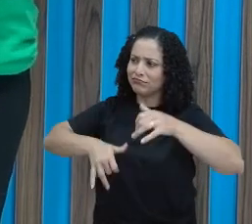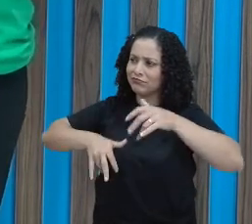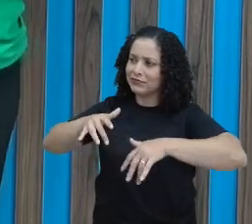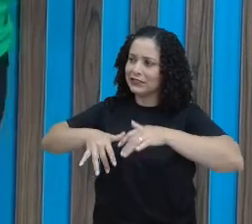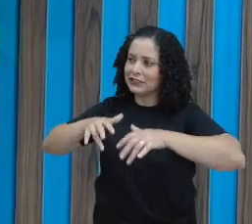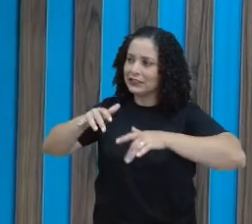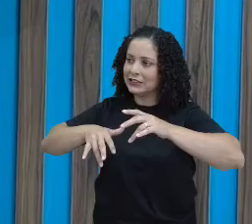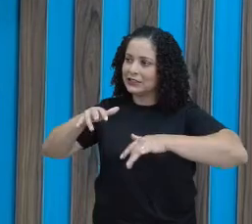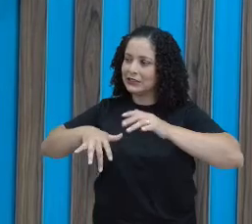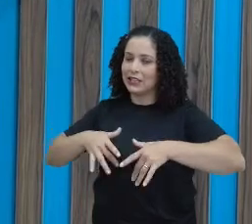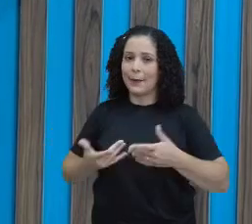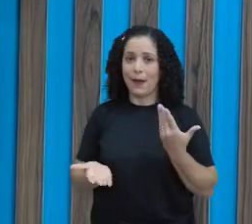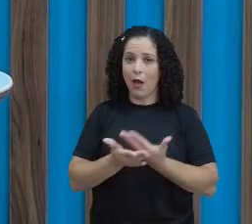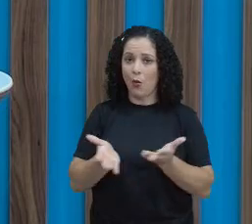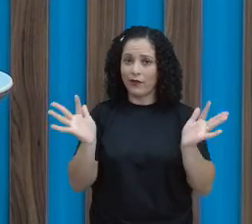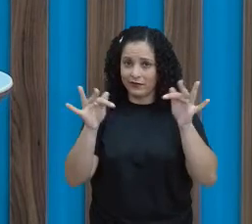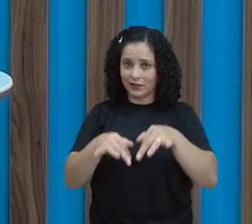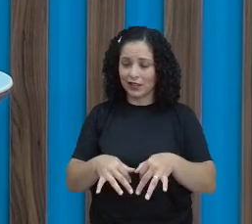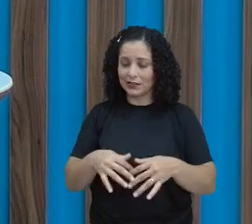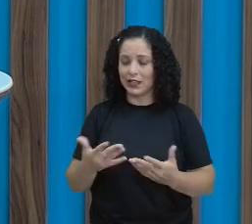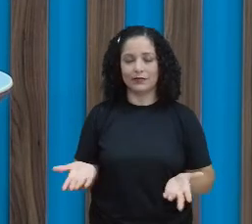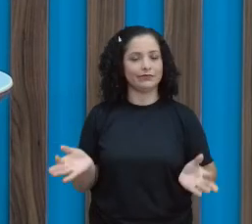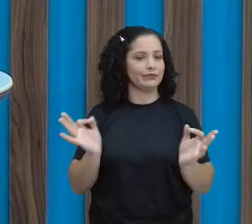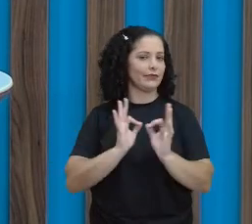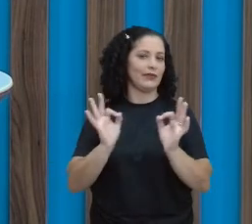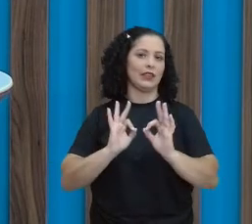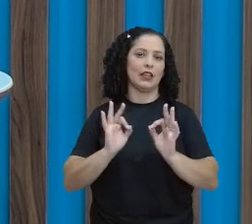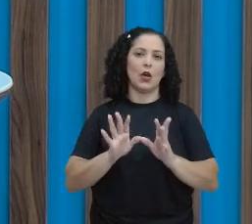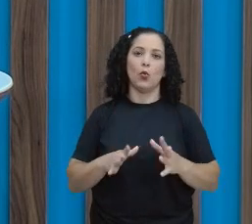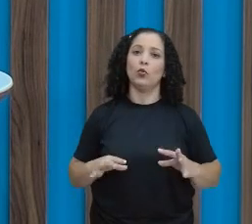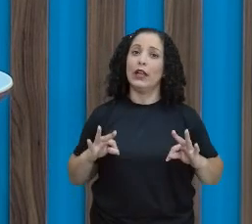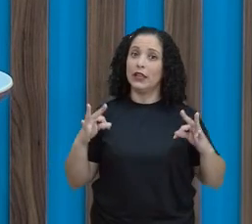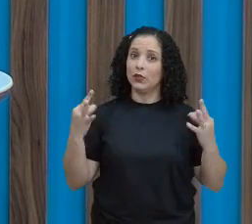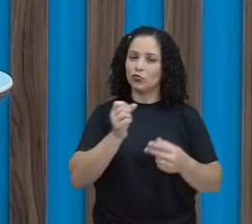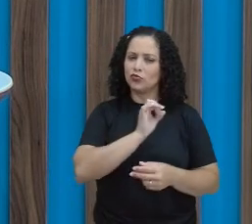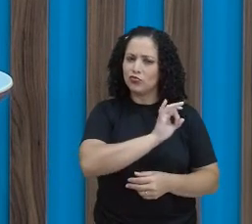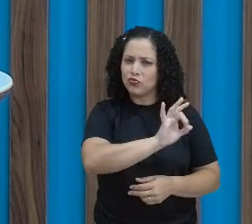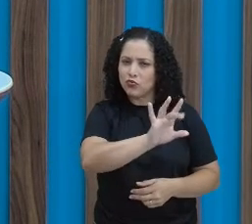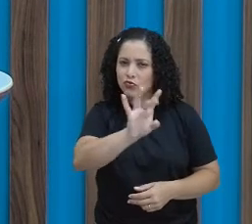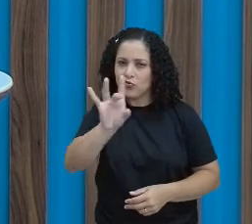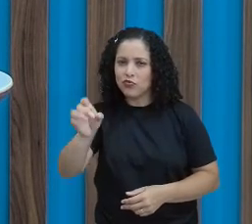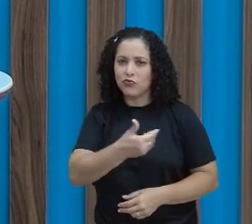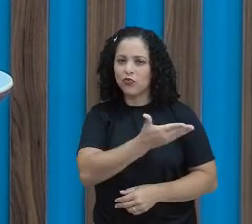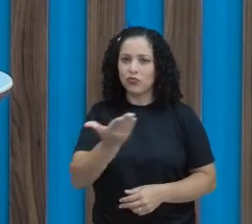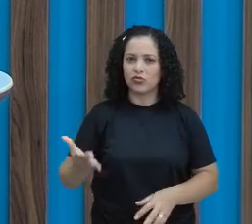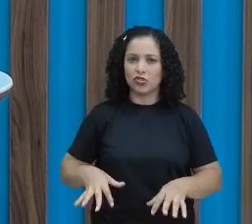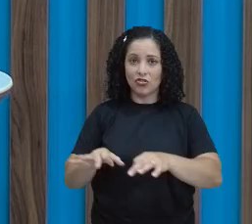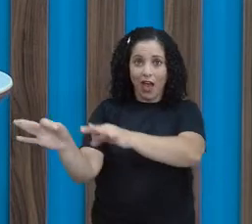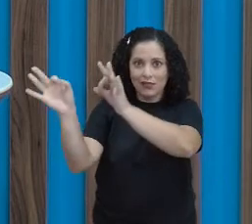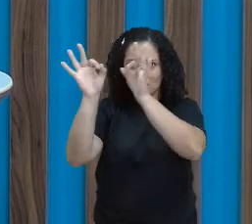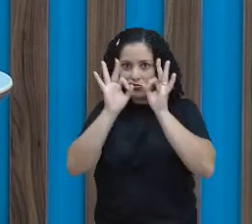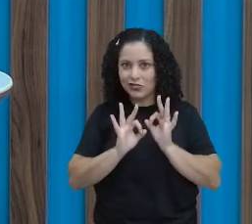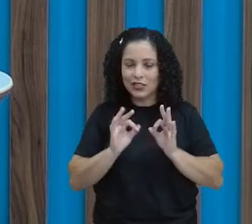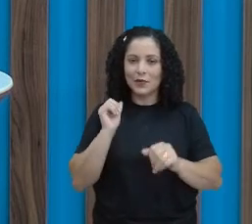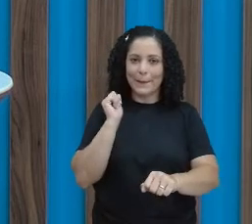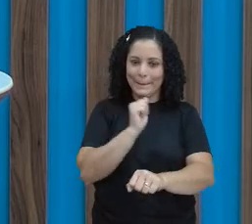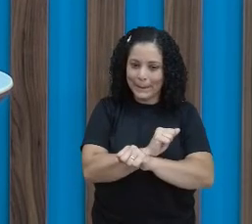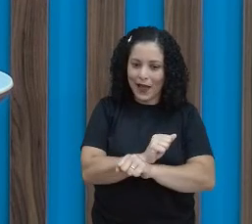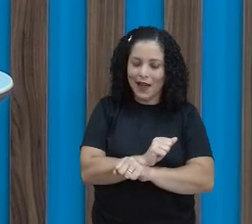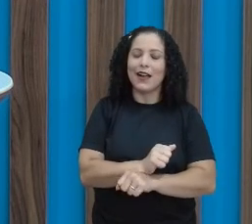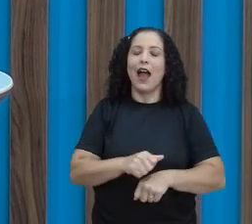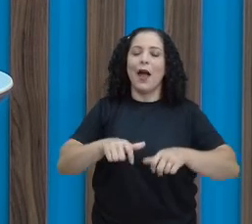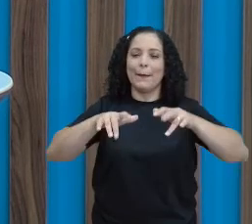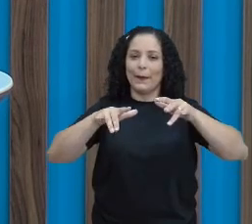aí para a gente ir encerrando nossa aula? Não, Carol, eles estão todos aqui, acho que atentos até demais, que parou totalmente aqui a